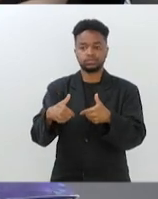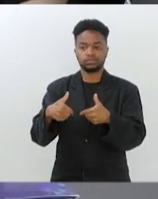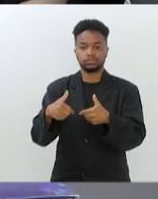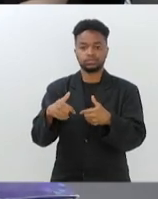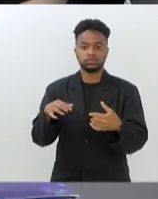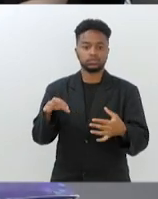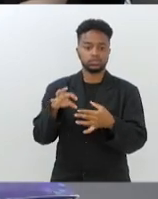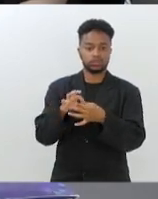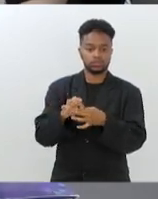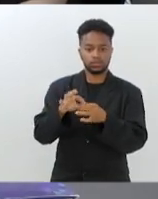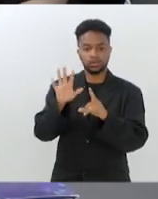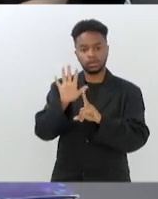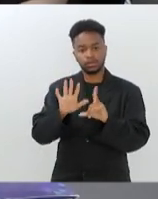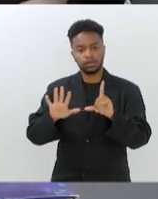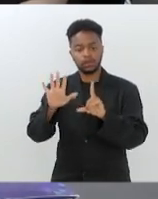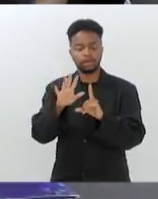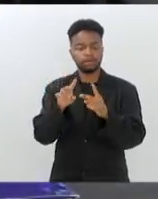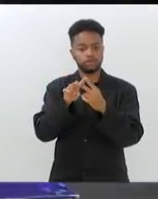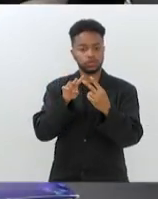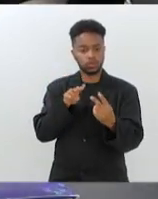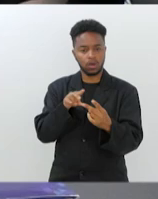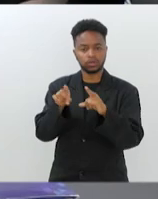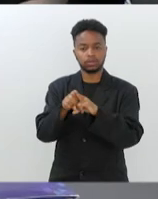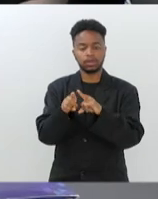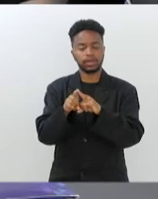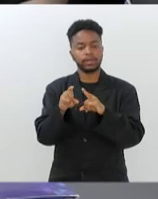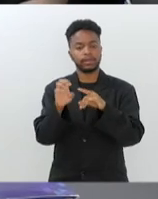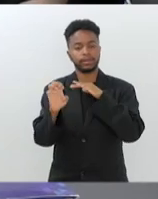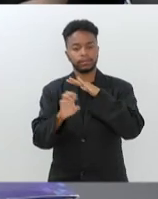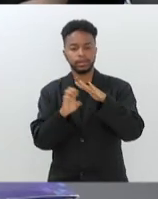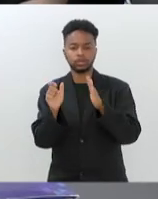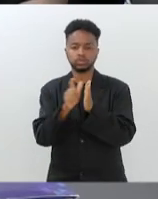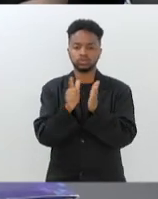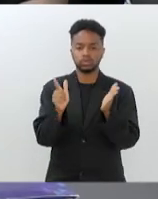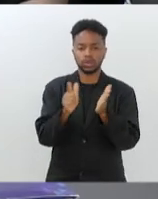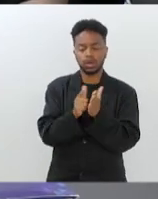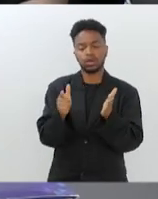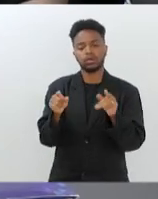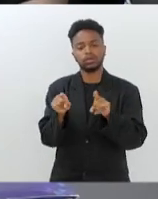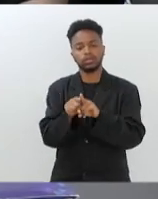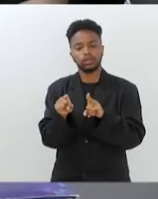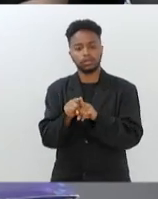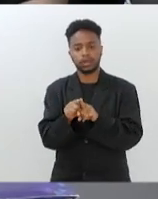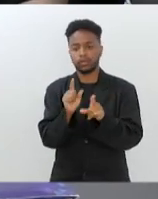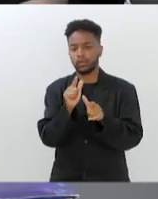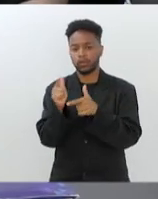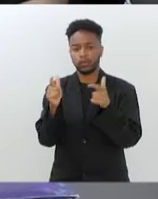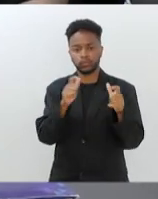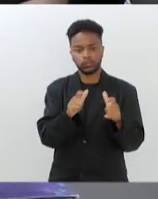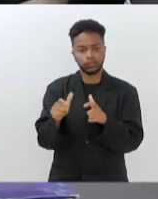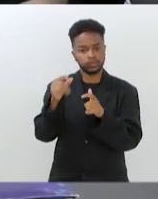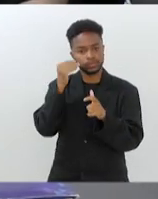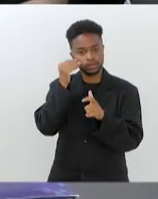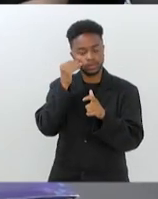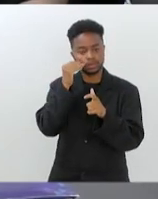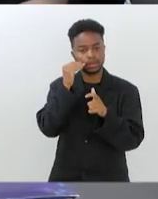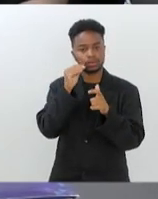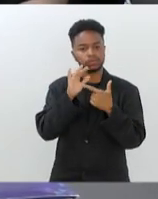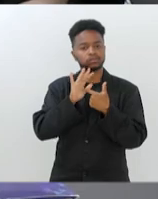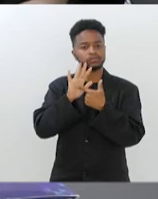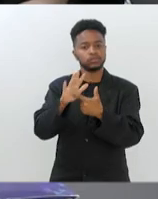digital em empresas de mídia exterior em jornais enfim para que a gente pudesse dar essa visibilidade a essa